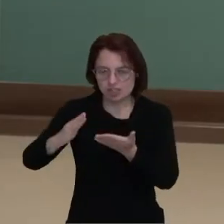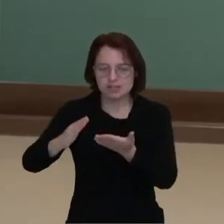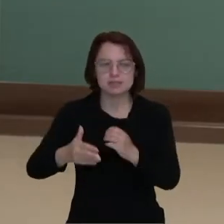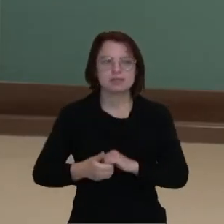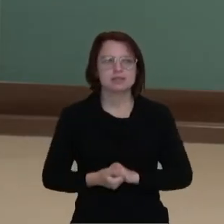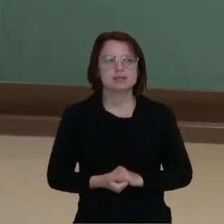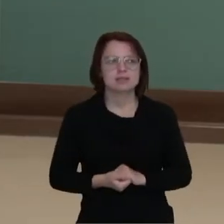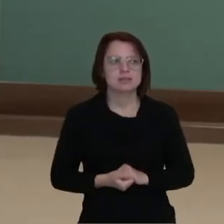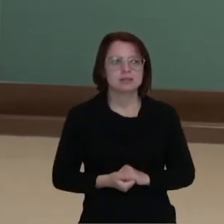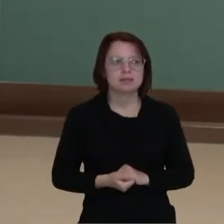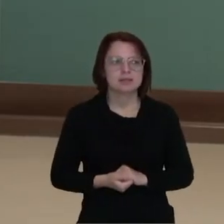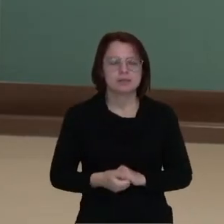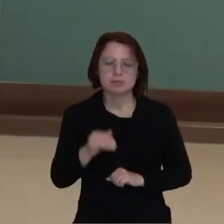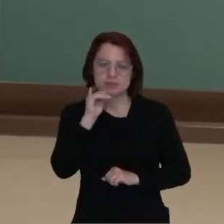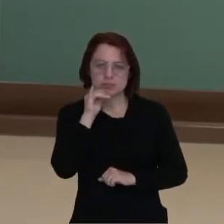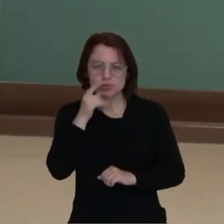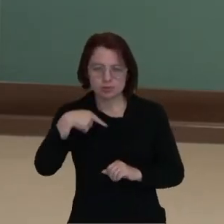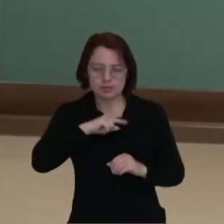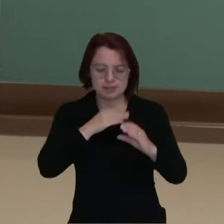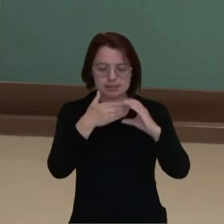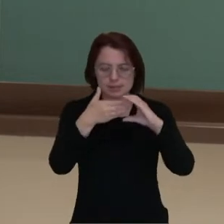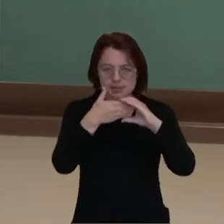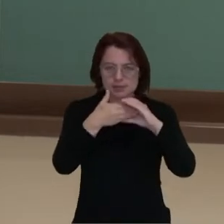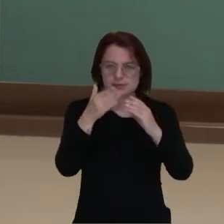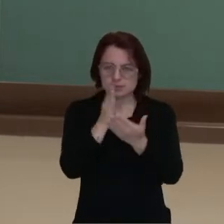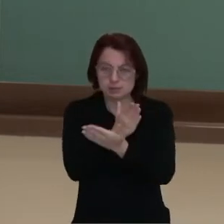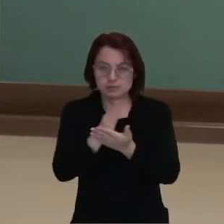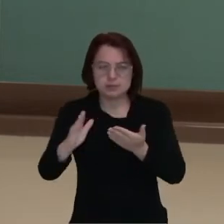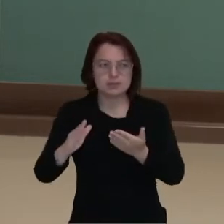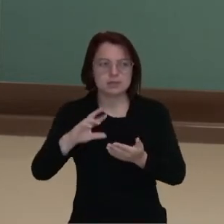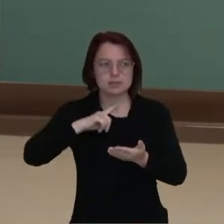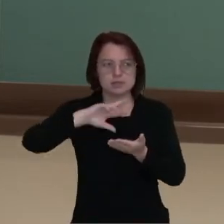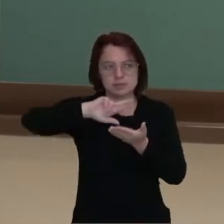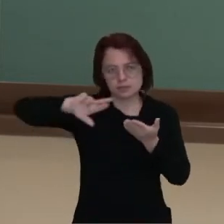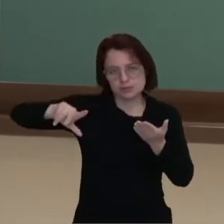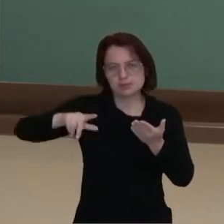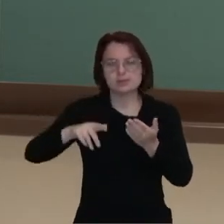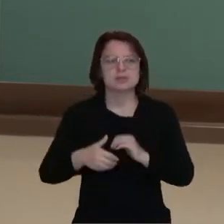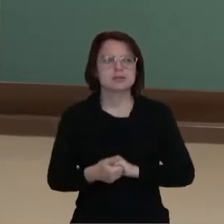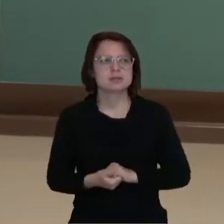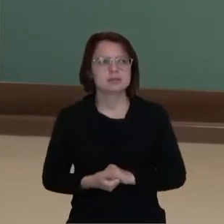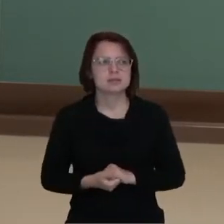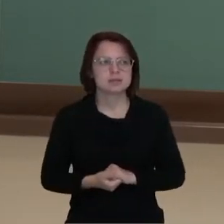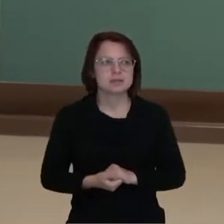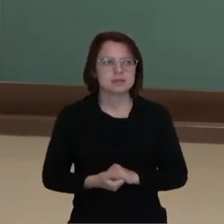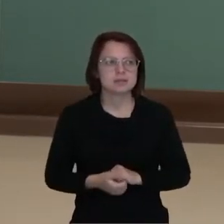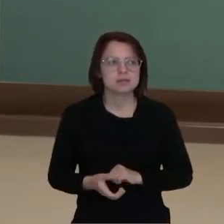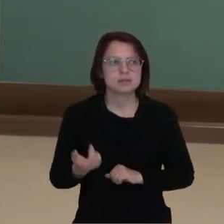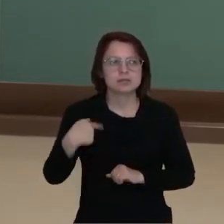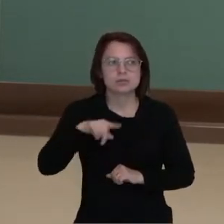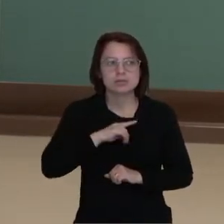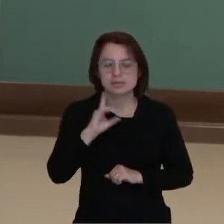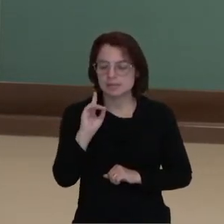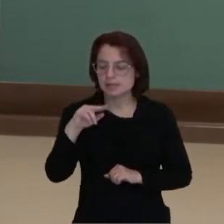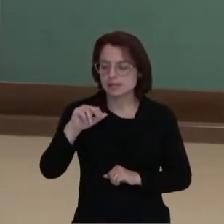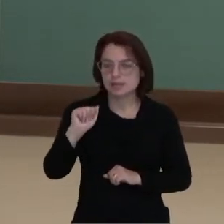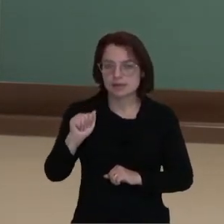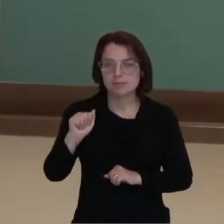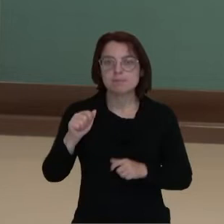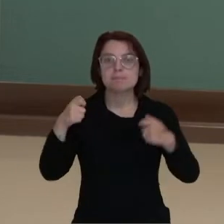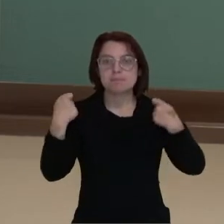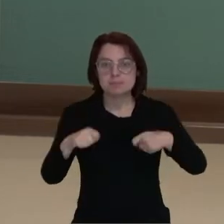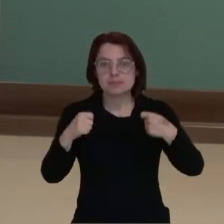célula vai se dividir, por vários motivos, crescimento, regeneração, o nosso DNA precisa